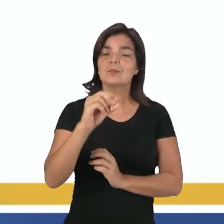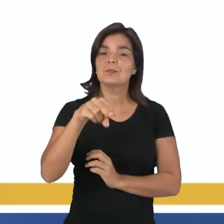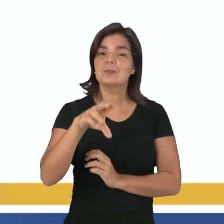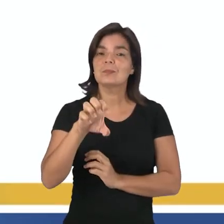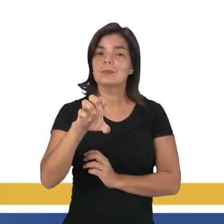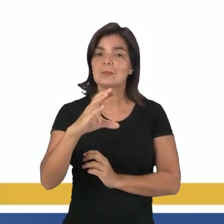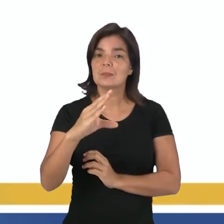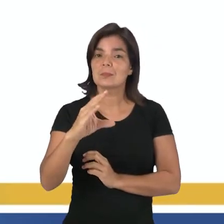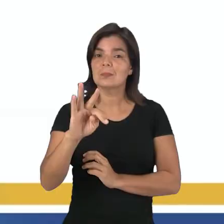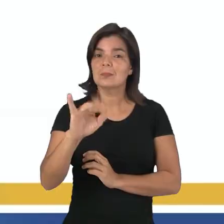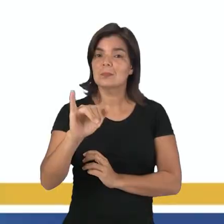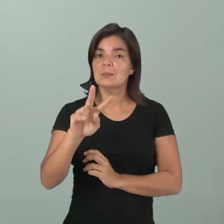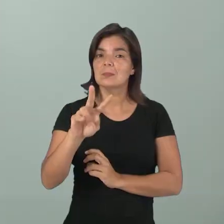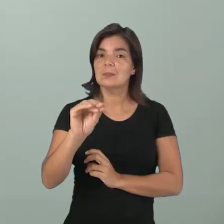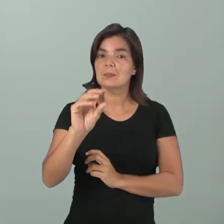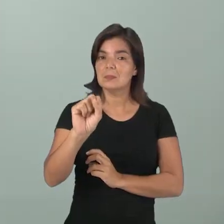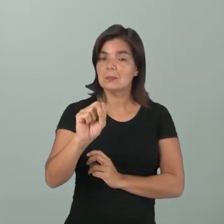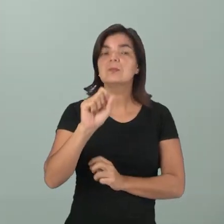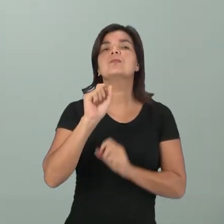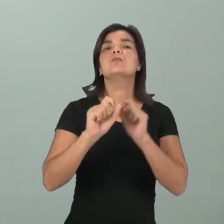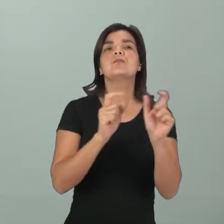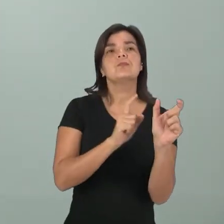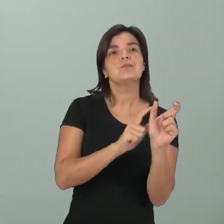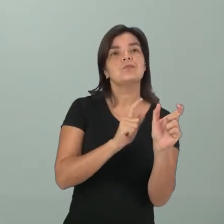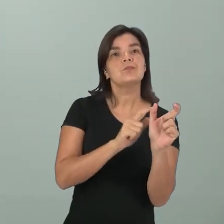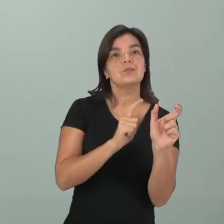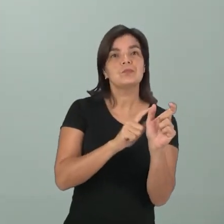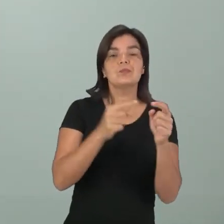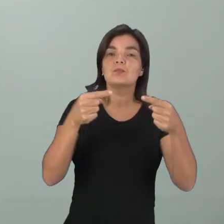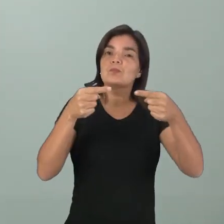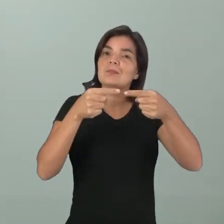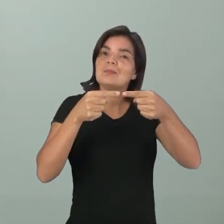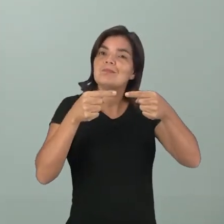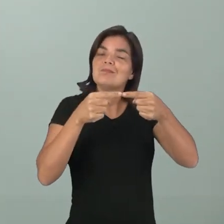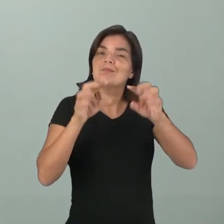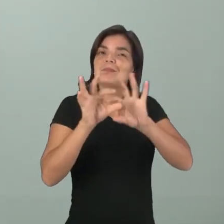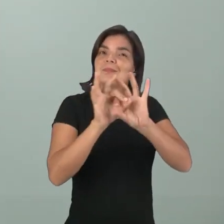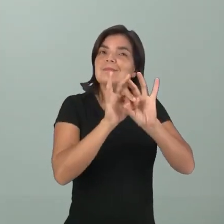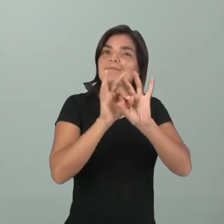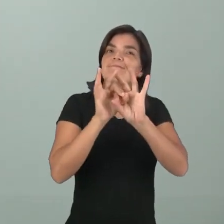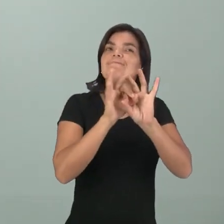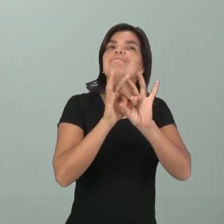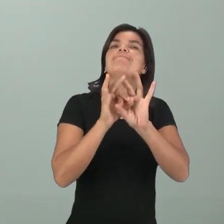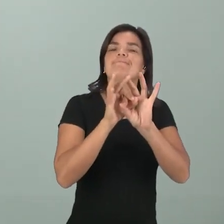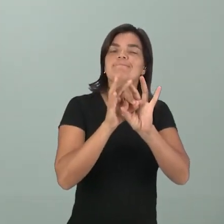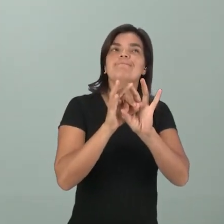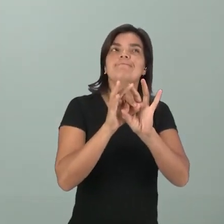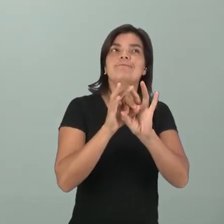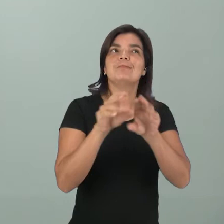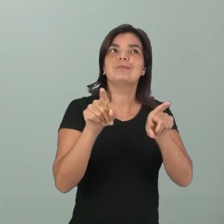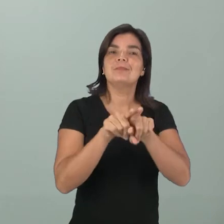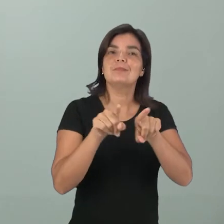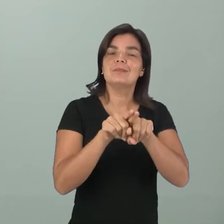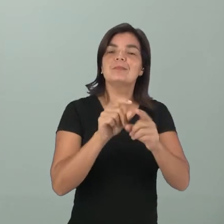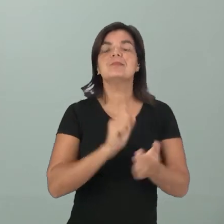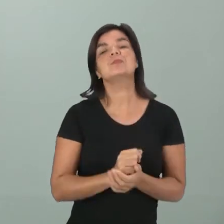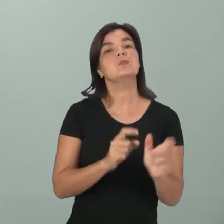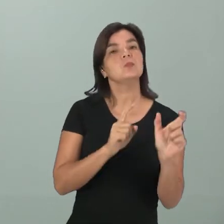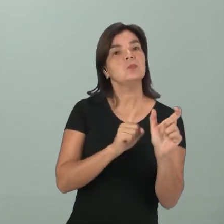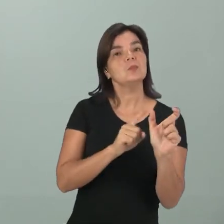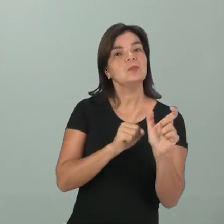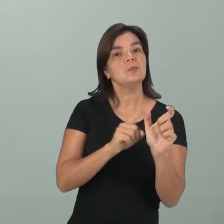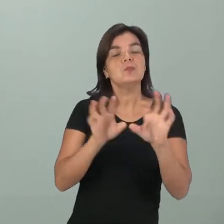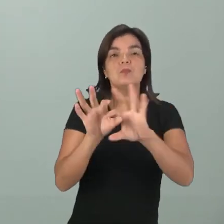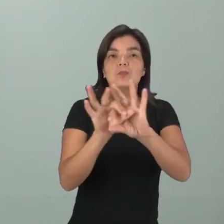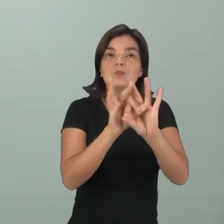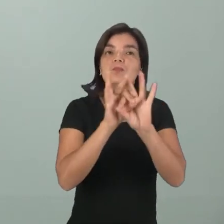conectivos? Pessoal, conectivos são palavras que conectam. Conectivo são palavras, termos, expressões